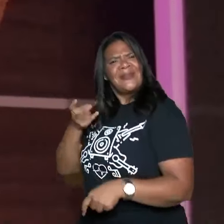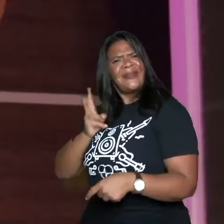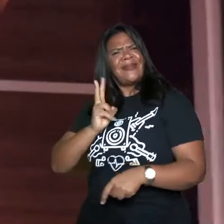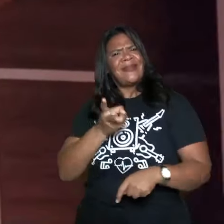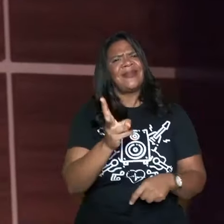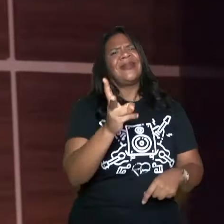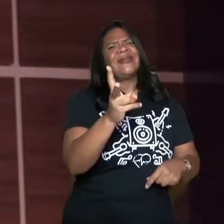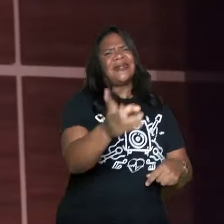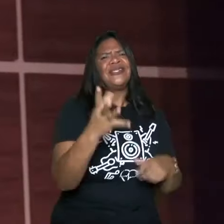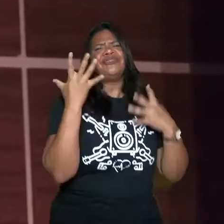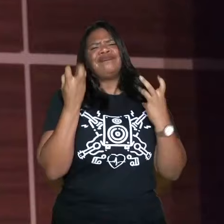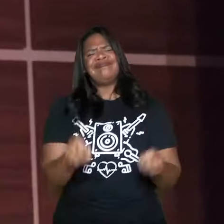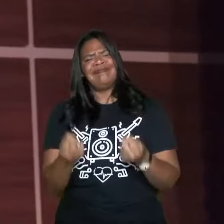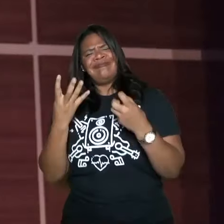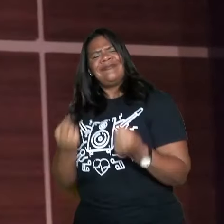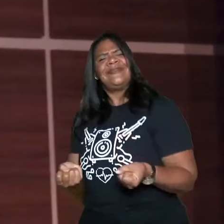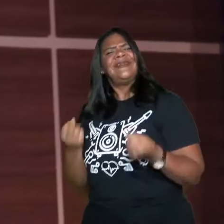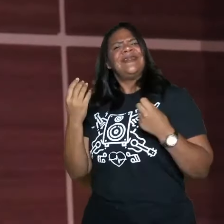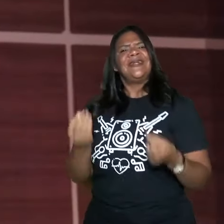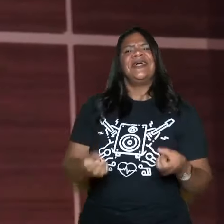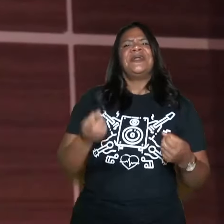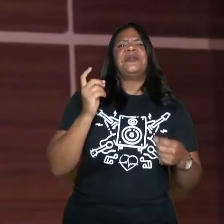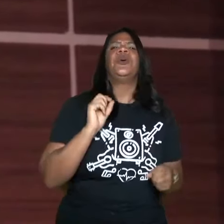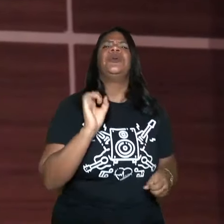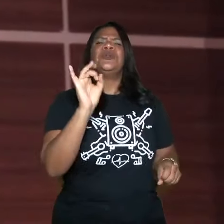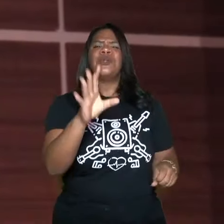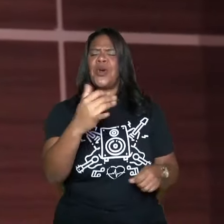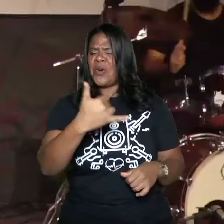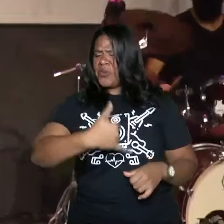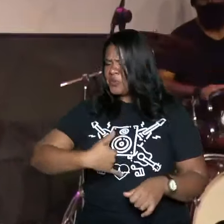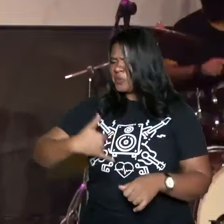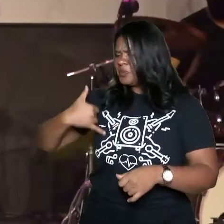já dizia. Mas é só